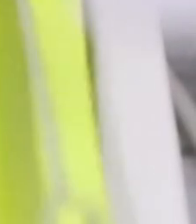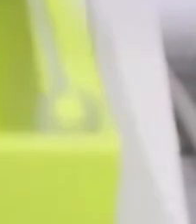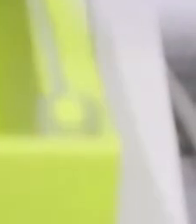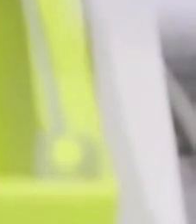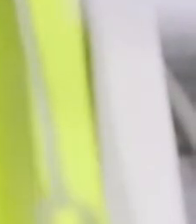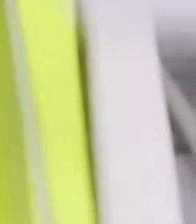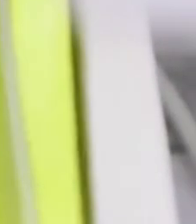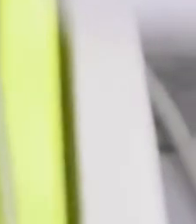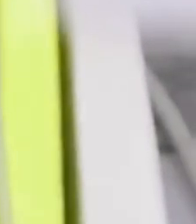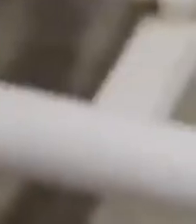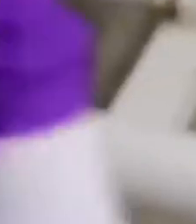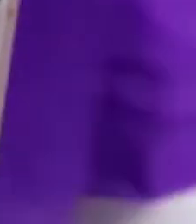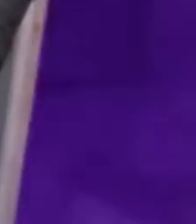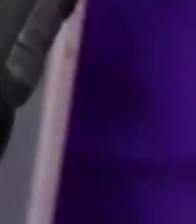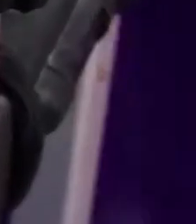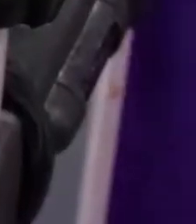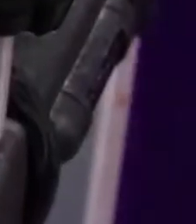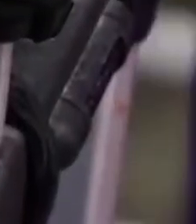Tchau.